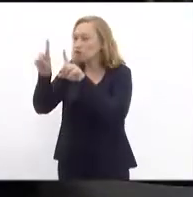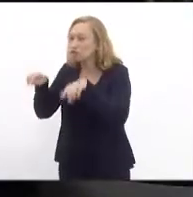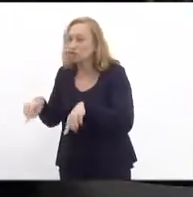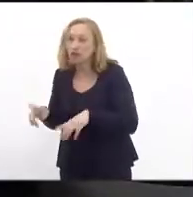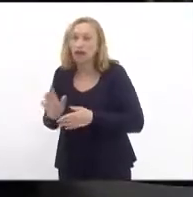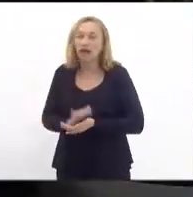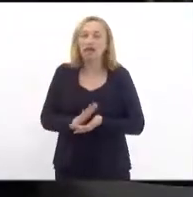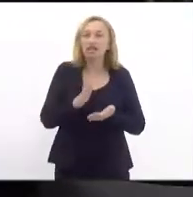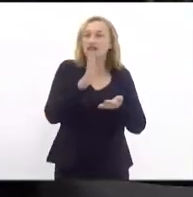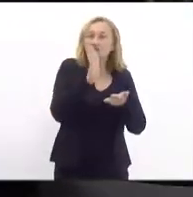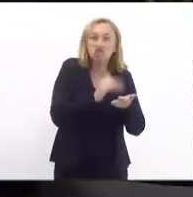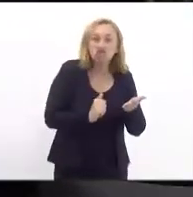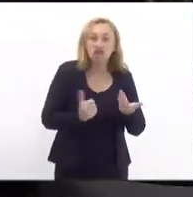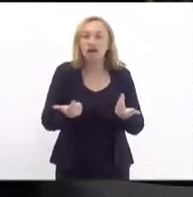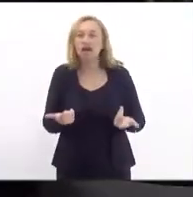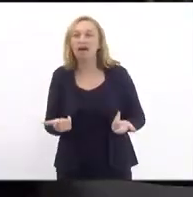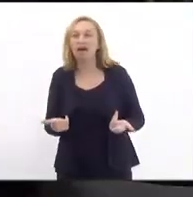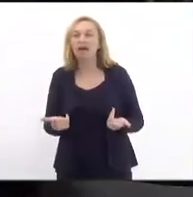funcionários, tem que tirar